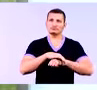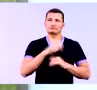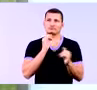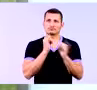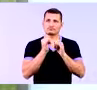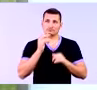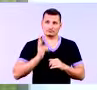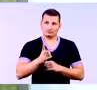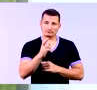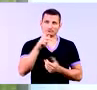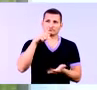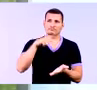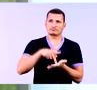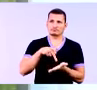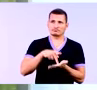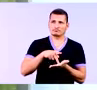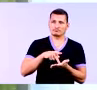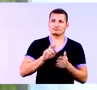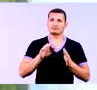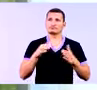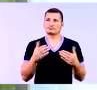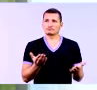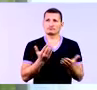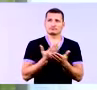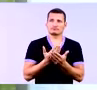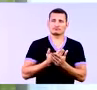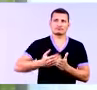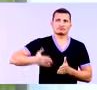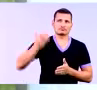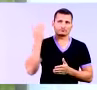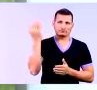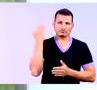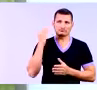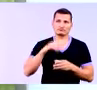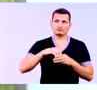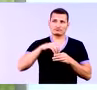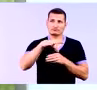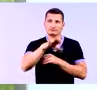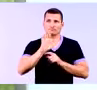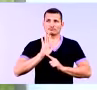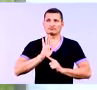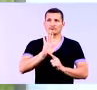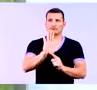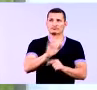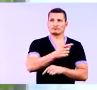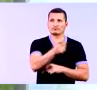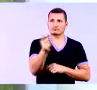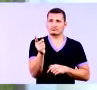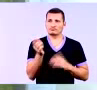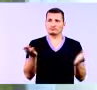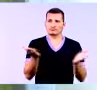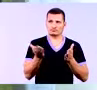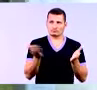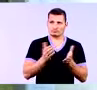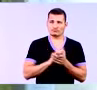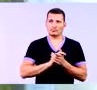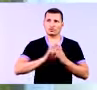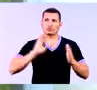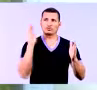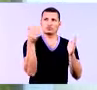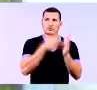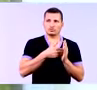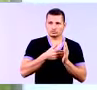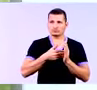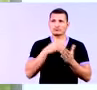verdadeiras. Então, na aula passada, esse conteúdo foi mostrado a vocês e hoje, como último tópico, nós